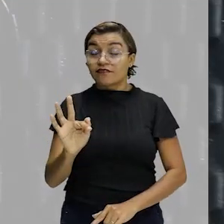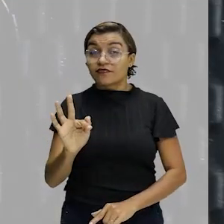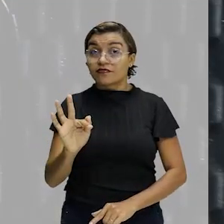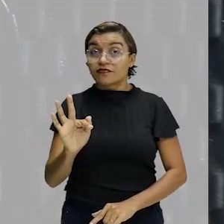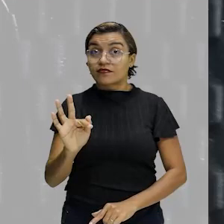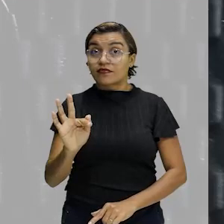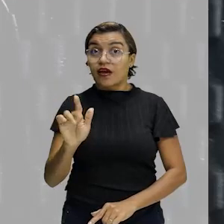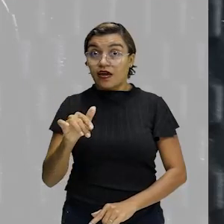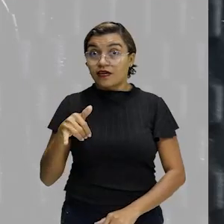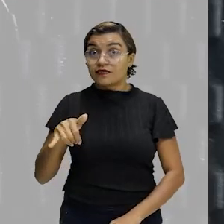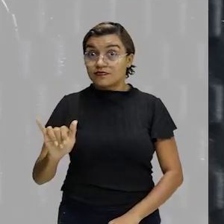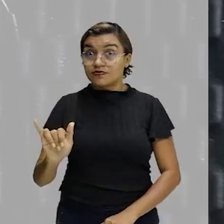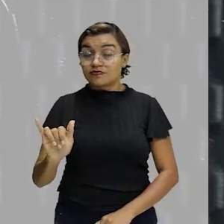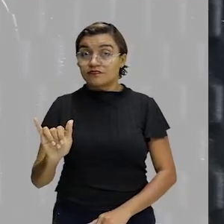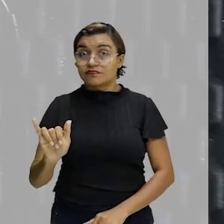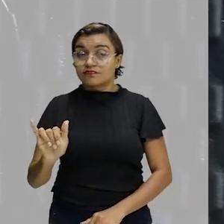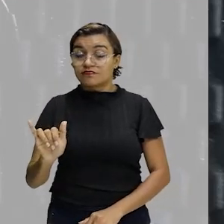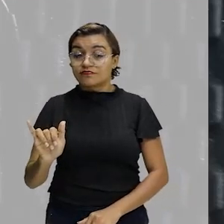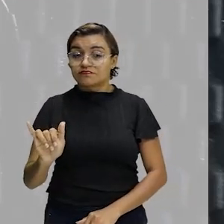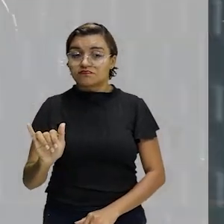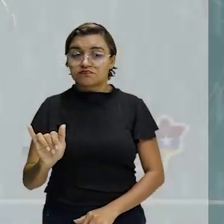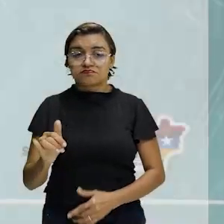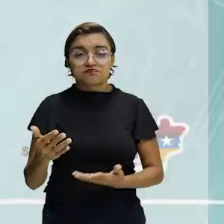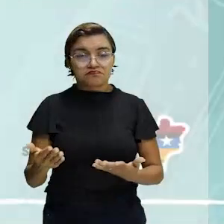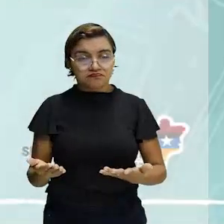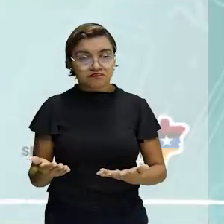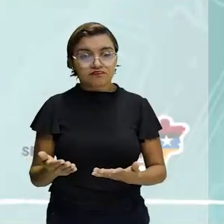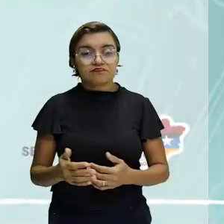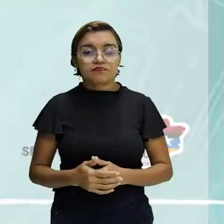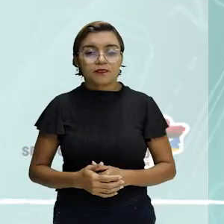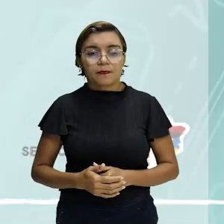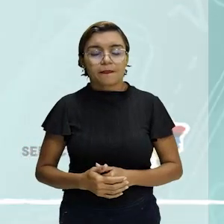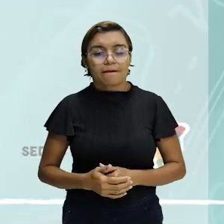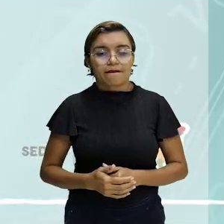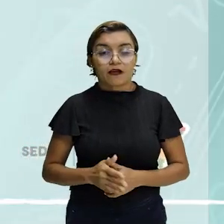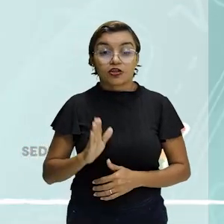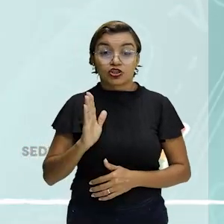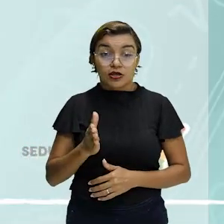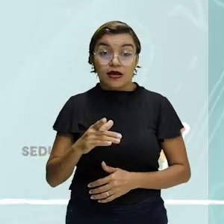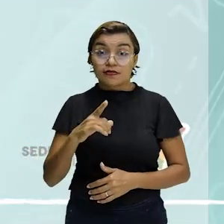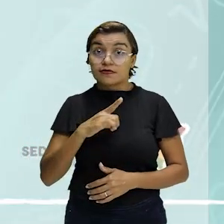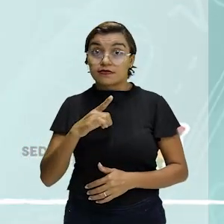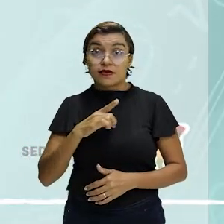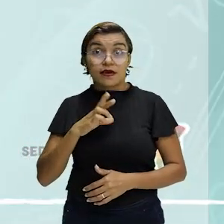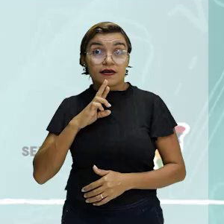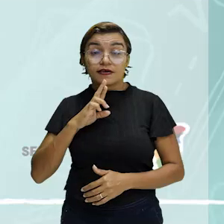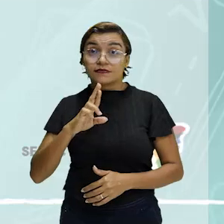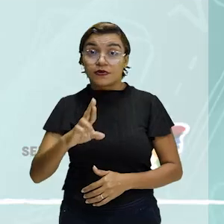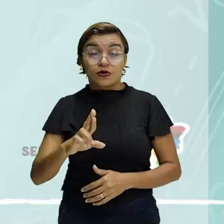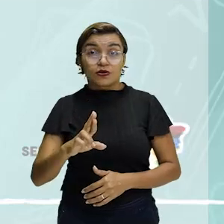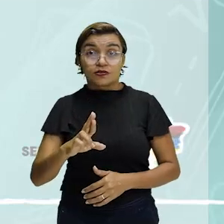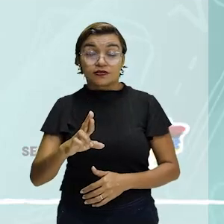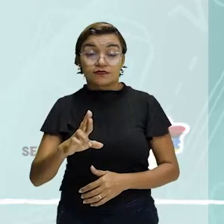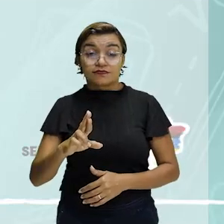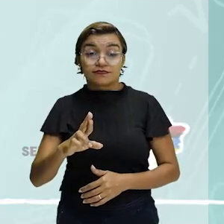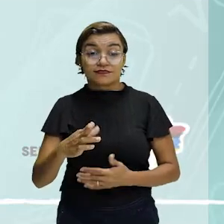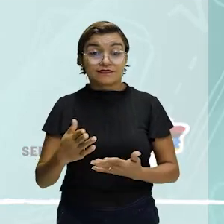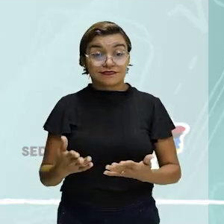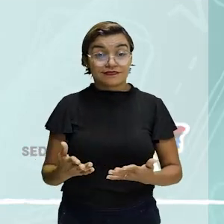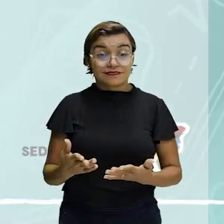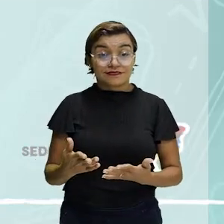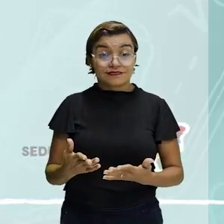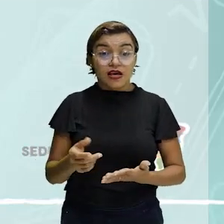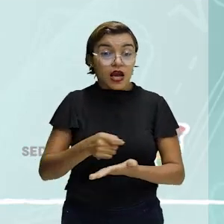chamado de y. Perceba que eu não tenho mais nada para fazer. Aqui, ó, eu já vou atrás do meu gabarito, aonde